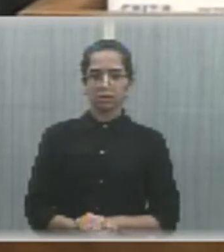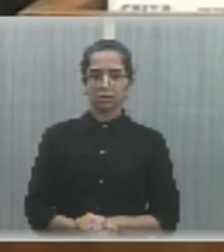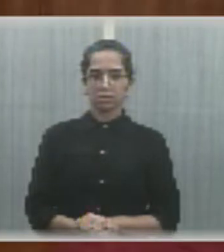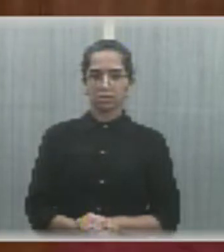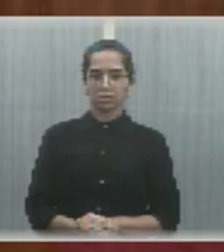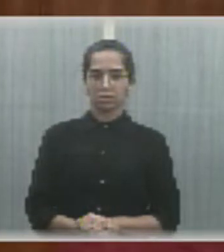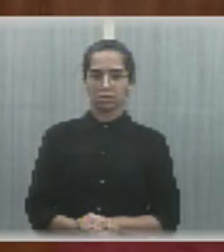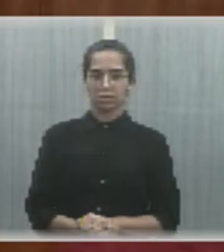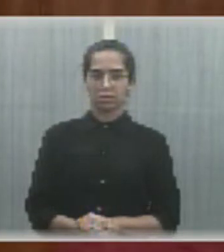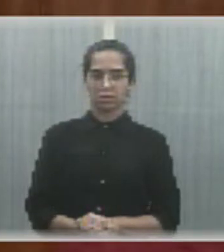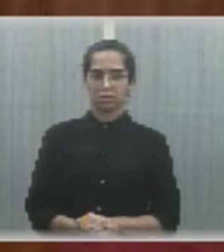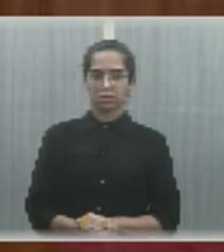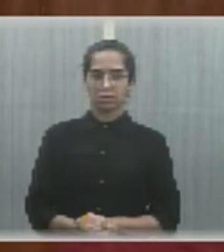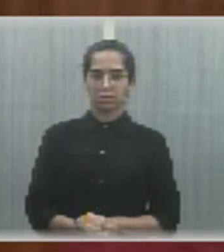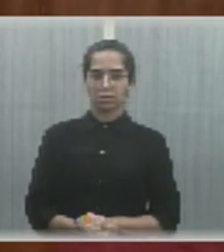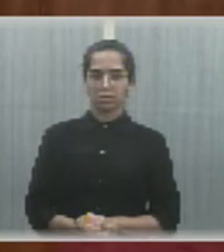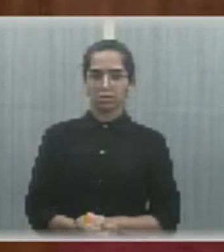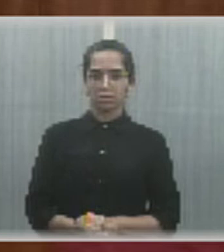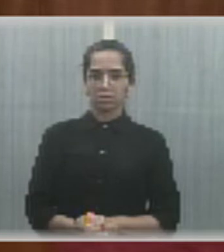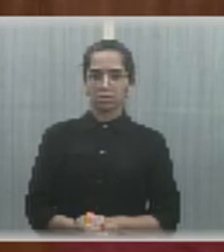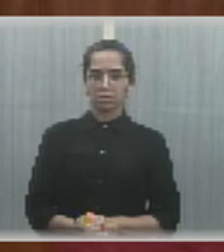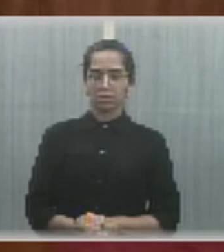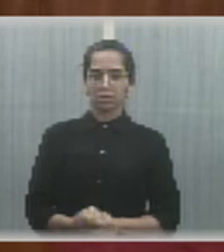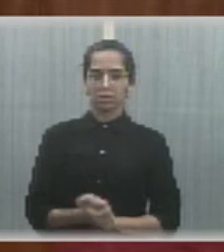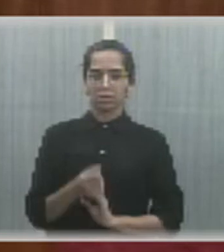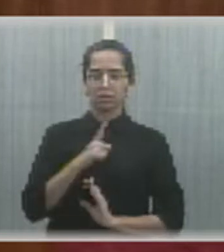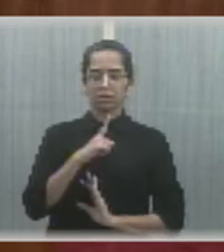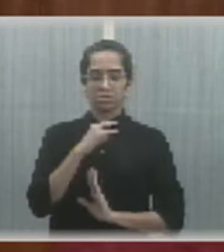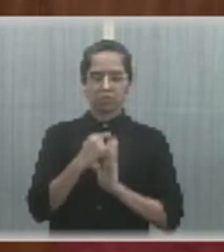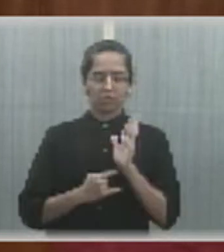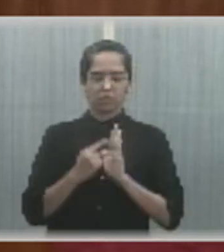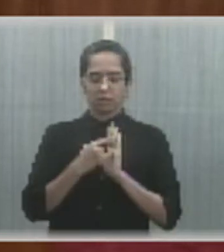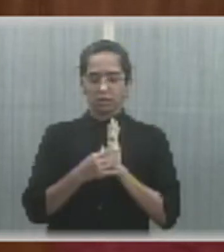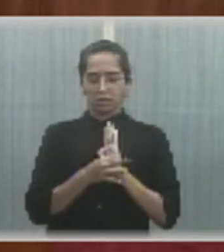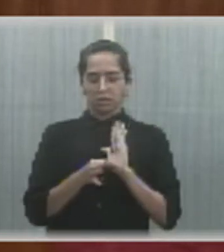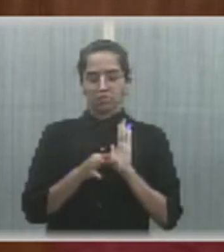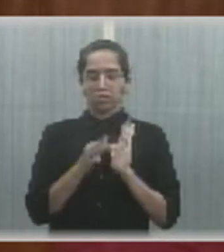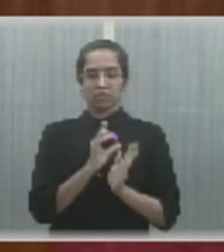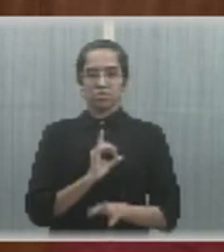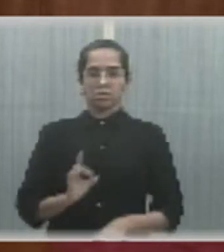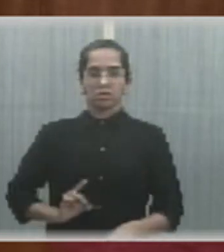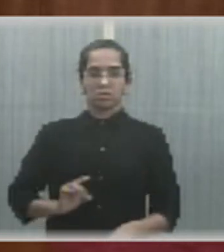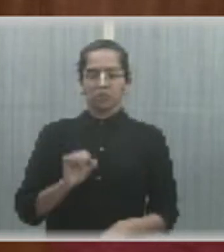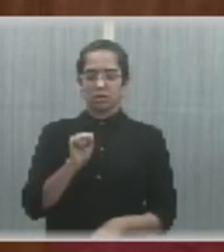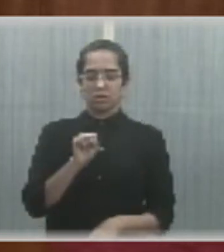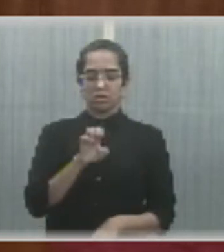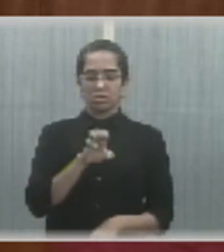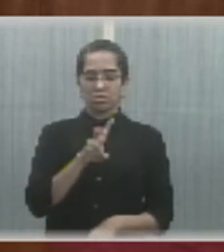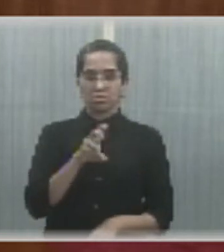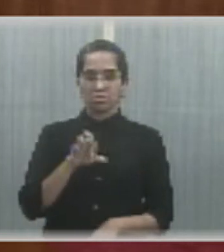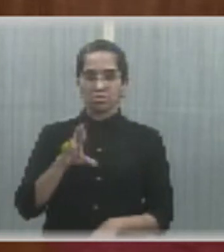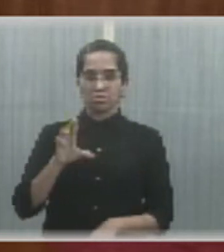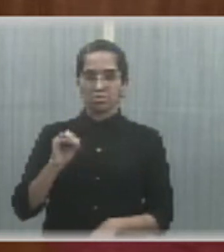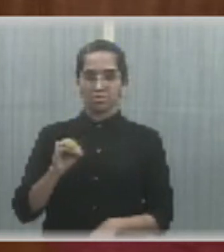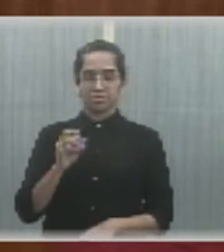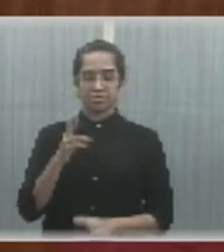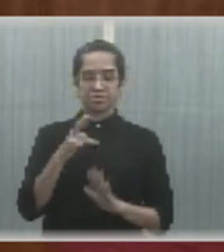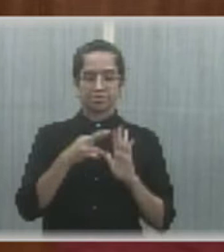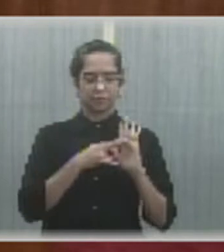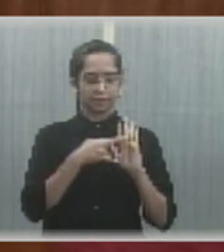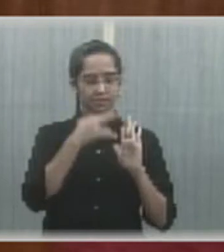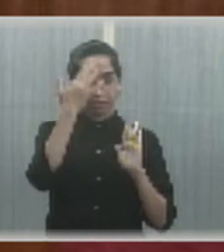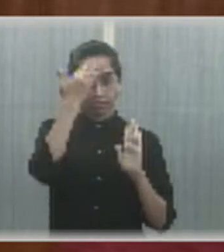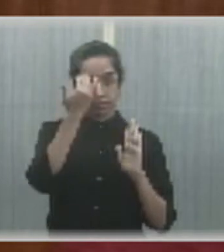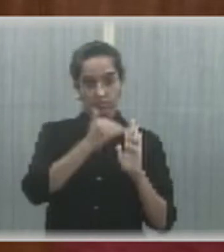Temos aqui sobre a mesa o voto de pesar, deputado Severo Eulálio, que requer, na forma